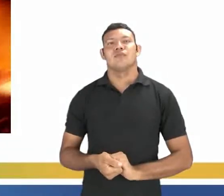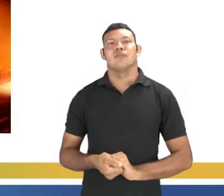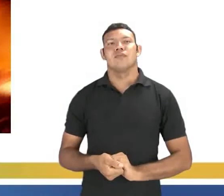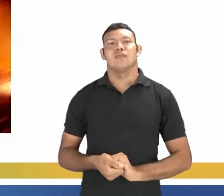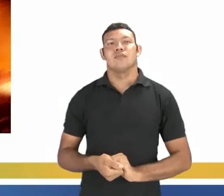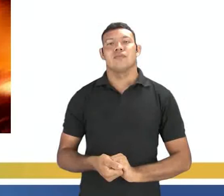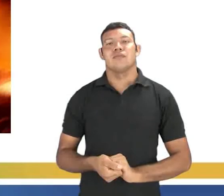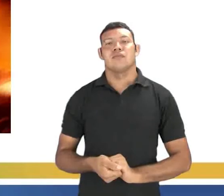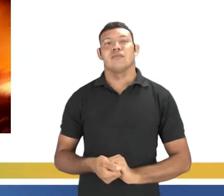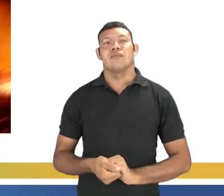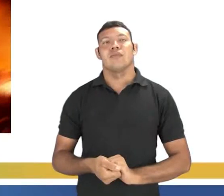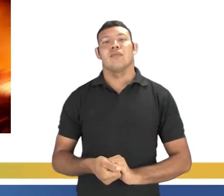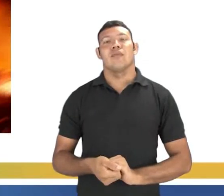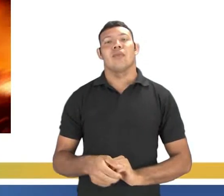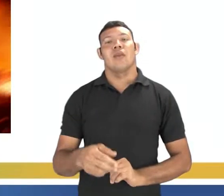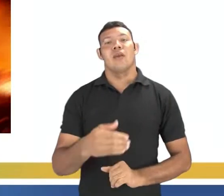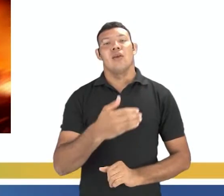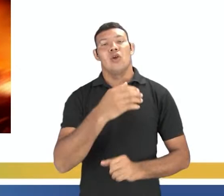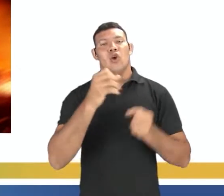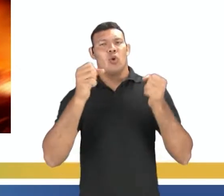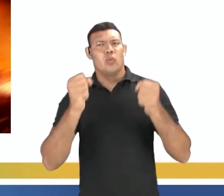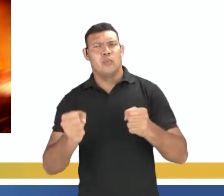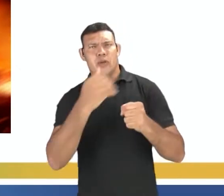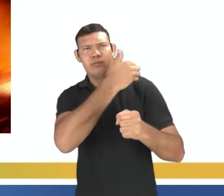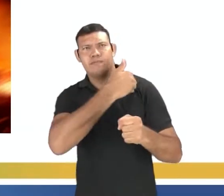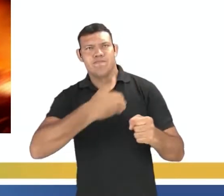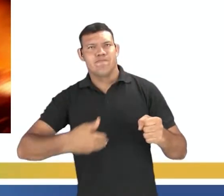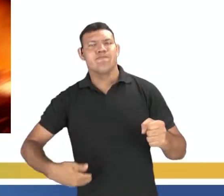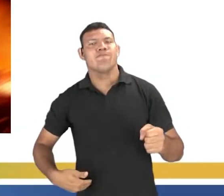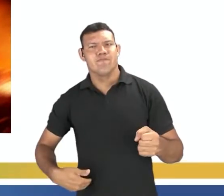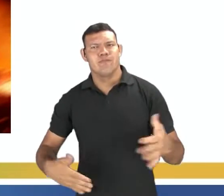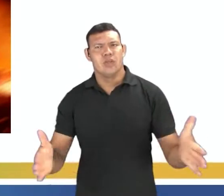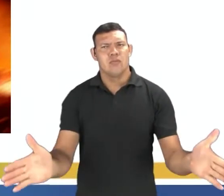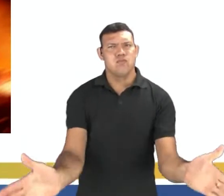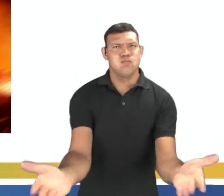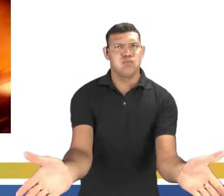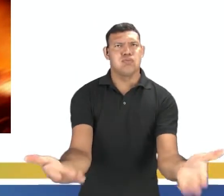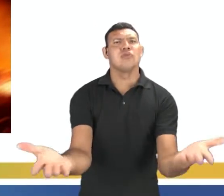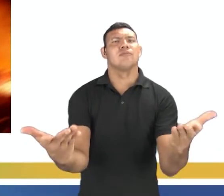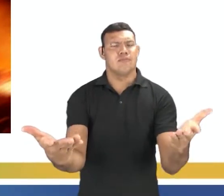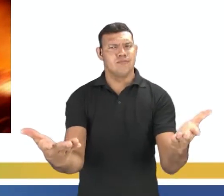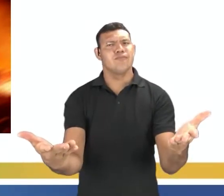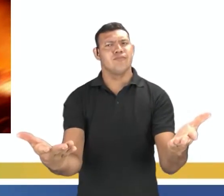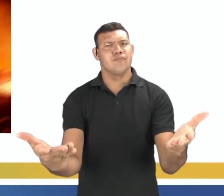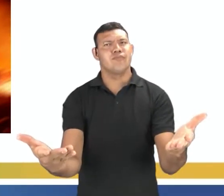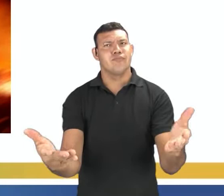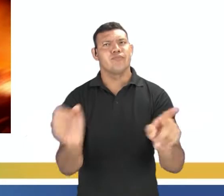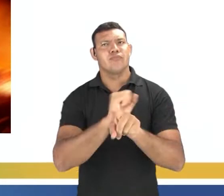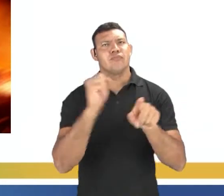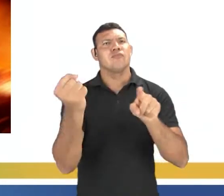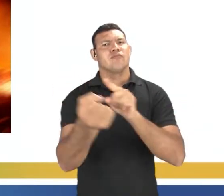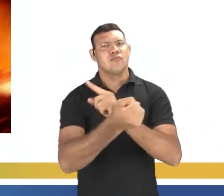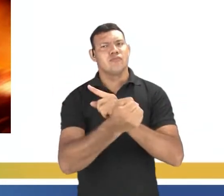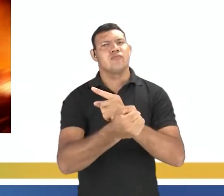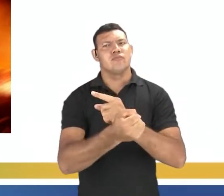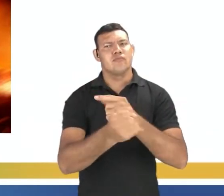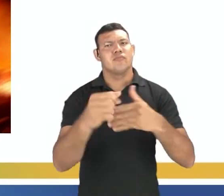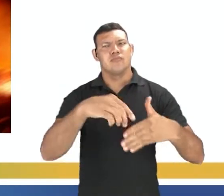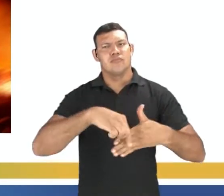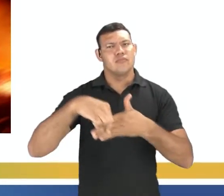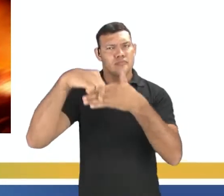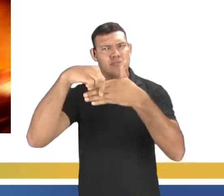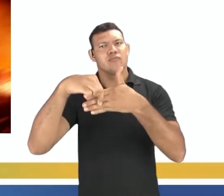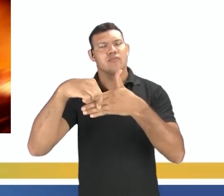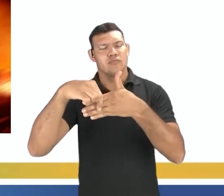O poder público, com seu potencial de mobilização social, tem um papel de destaque, mas,